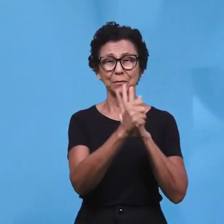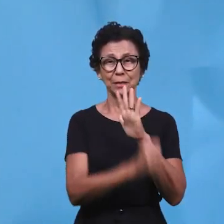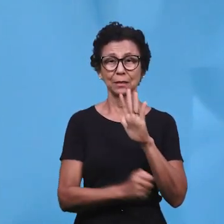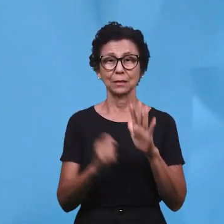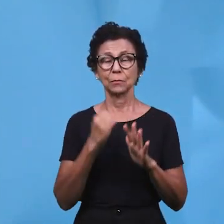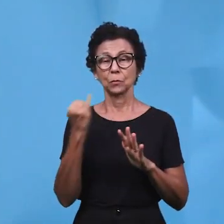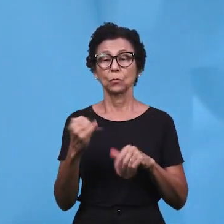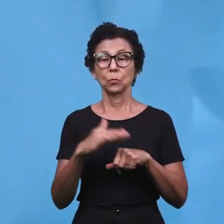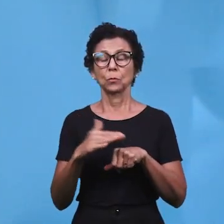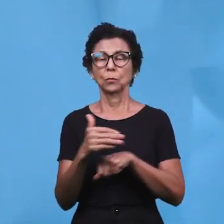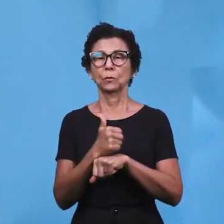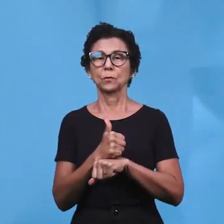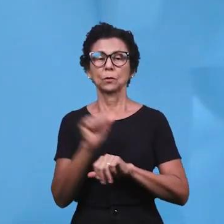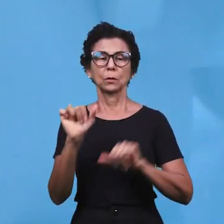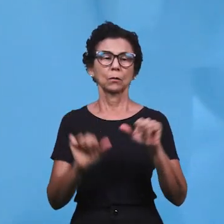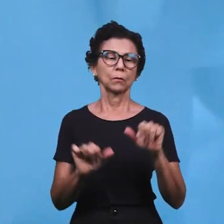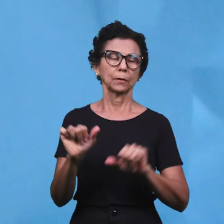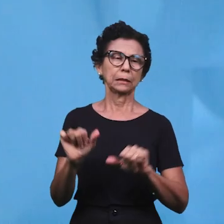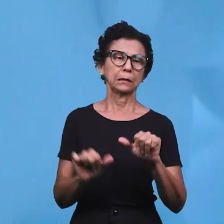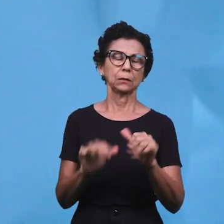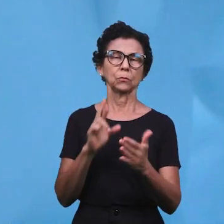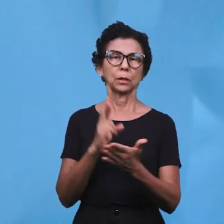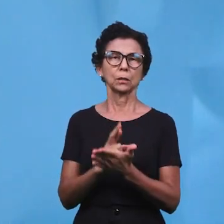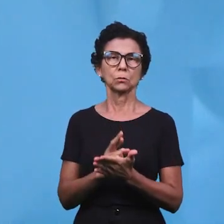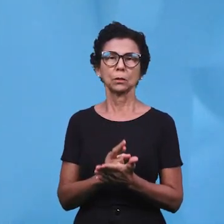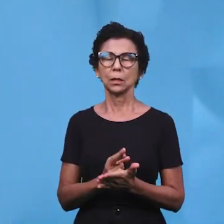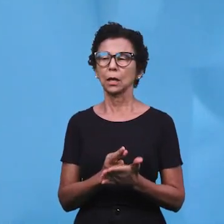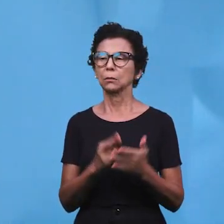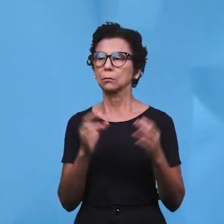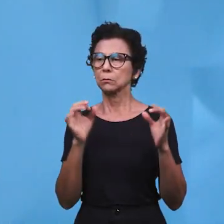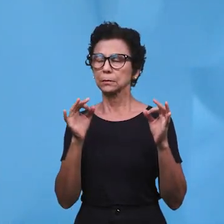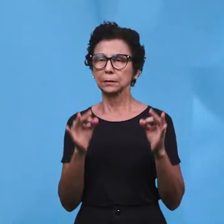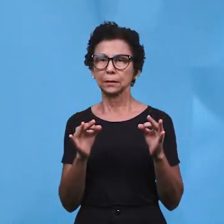um profissional para receber um diagnóstico adequado,